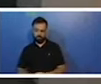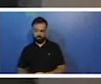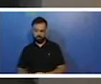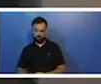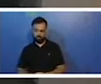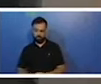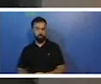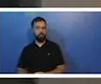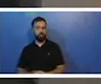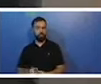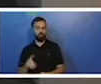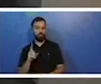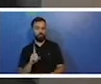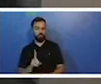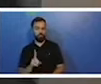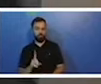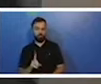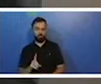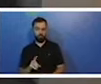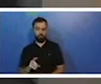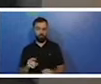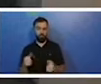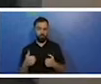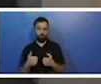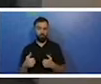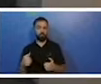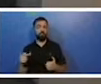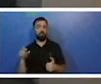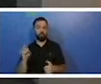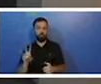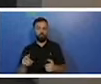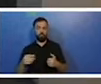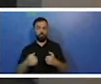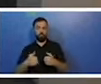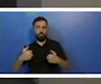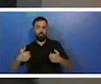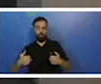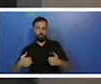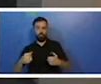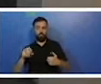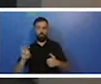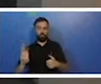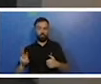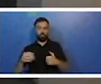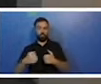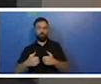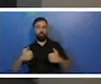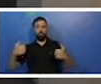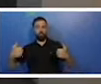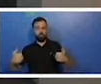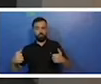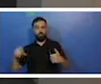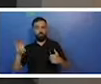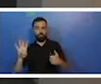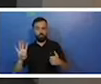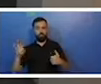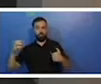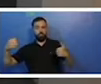a distância um a distância dois distância 3